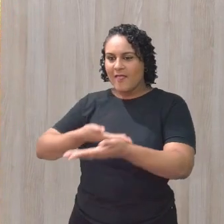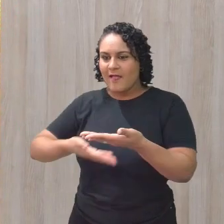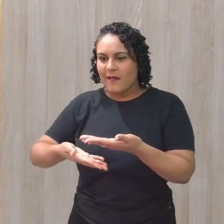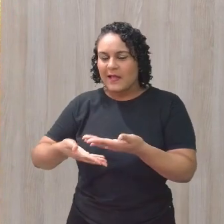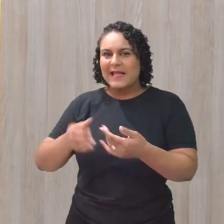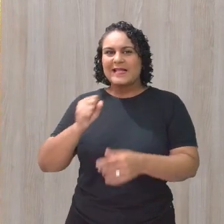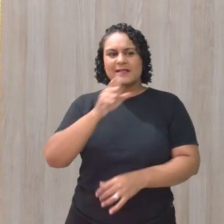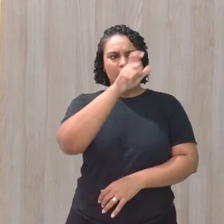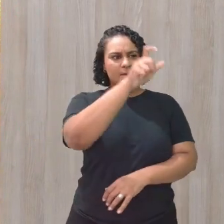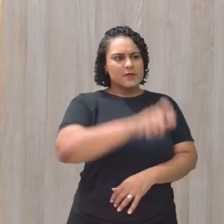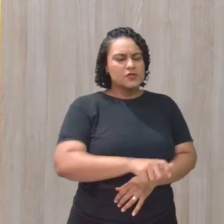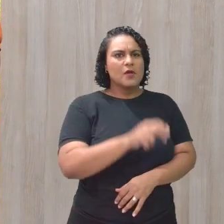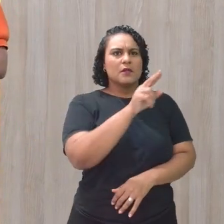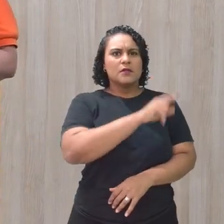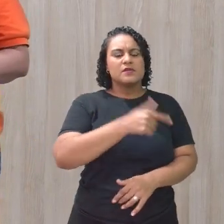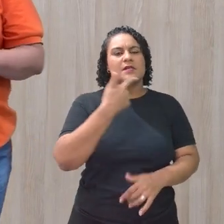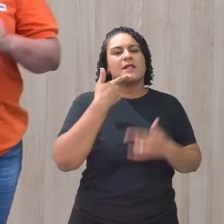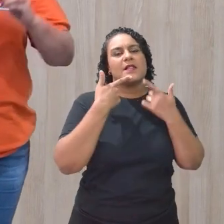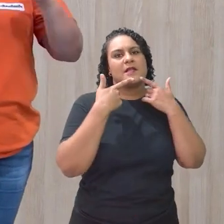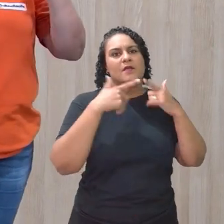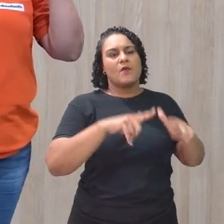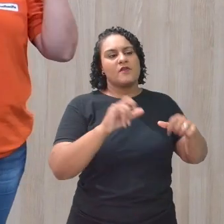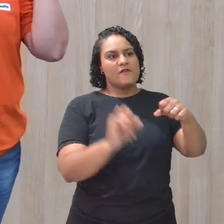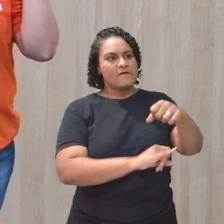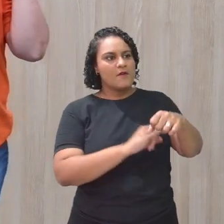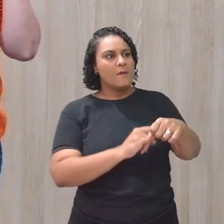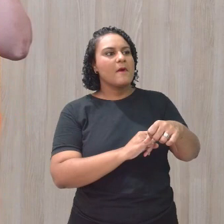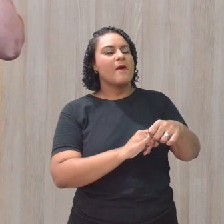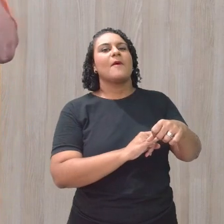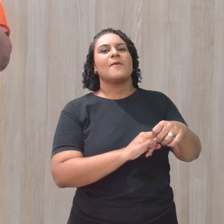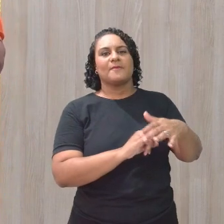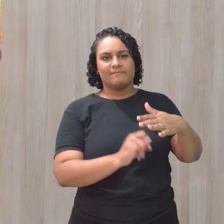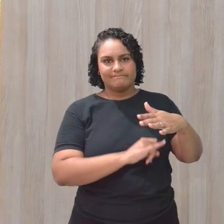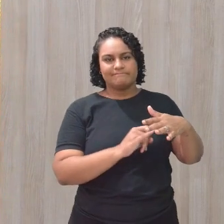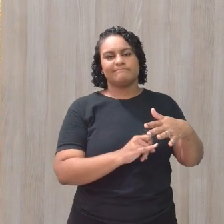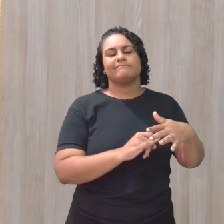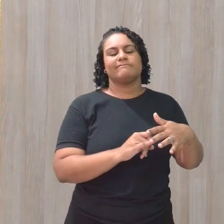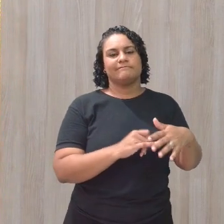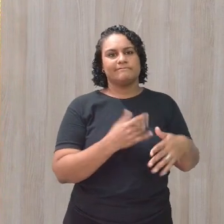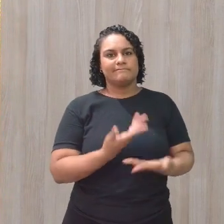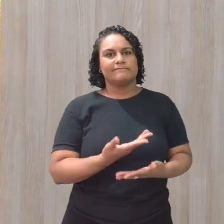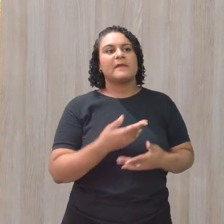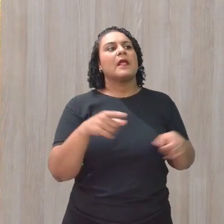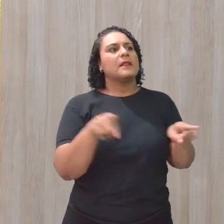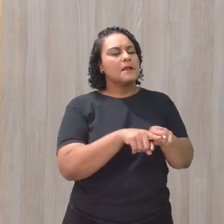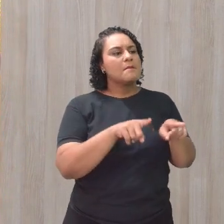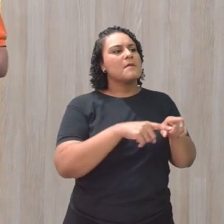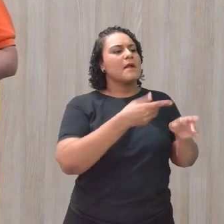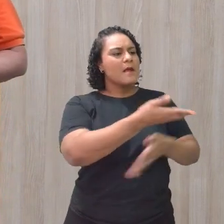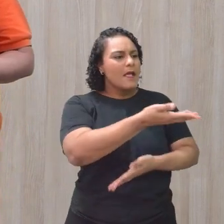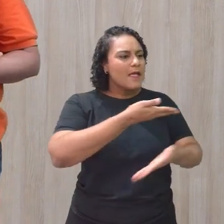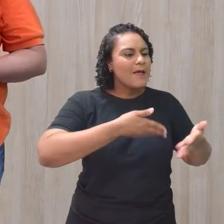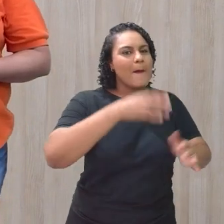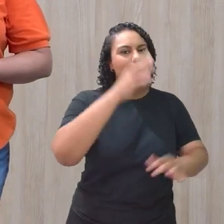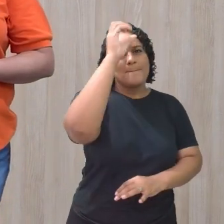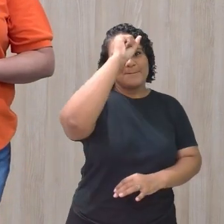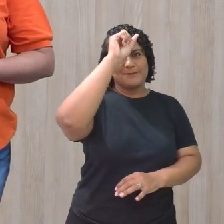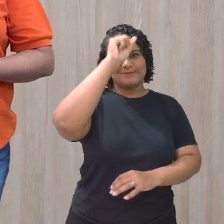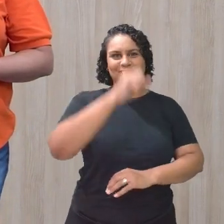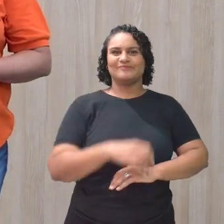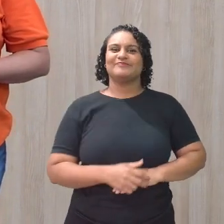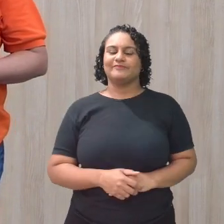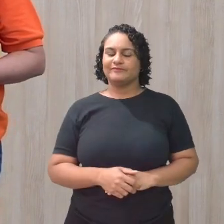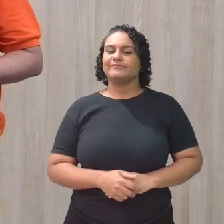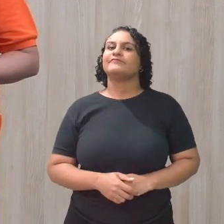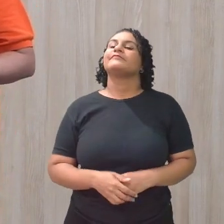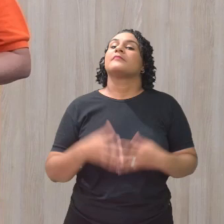linguagem informal, a linguagem que aquela pessoa tem, também é momento de aprendizado.